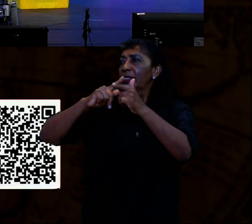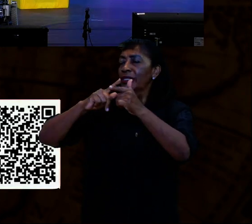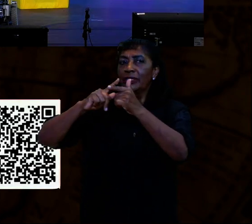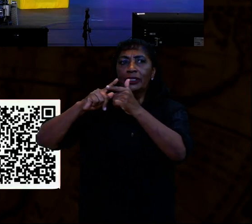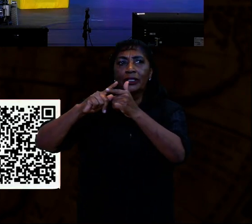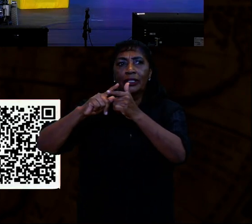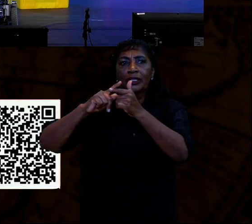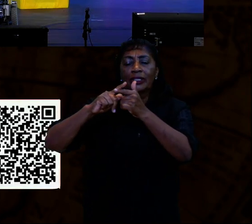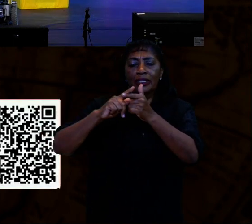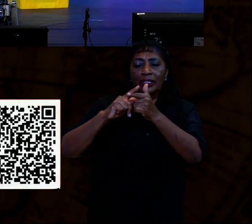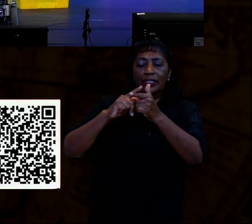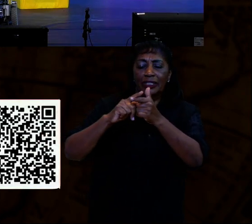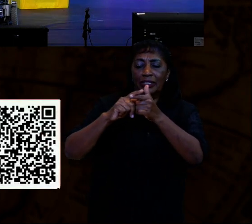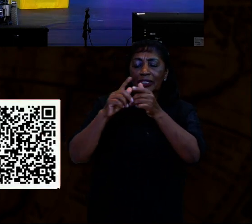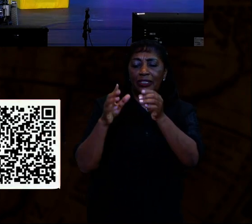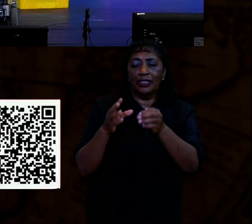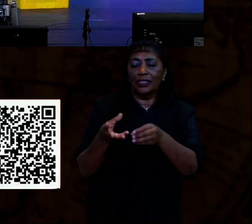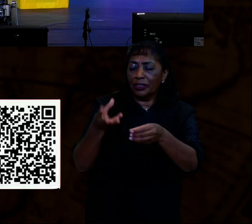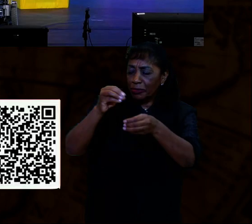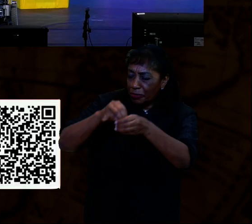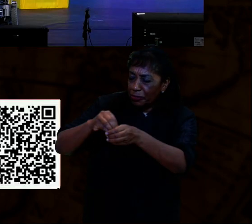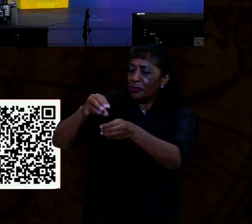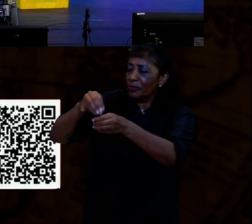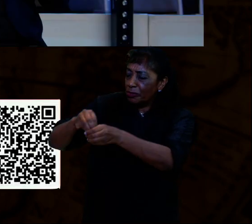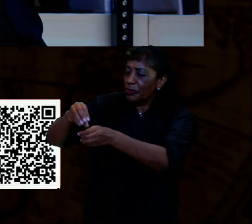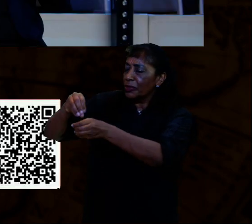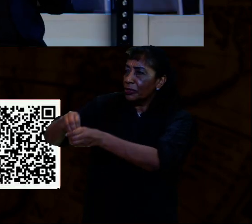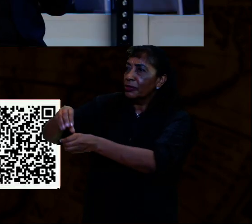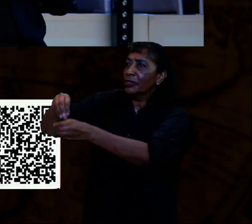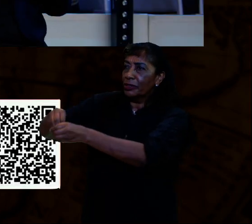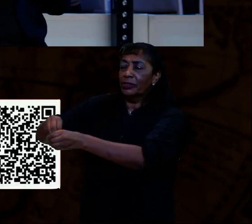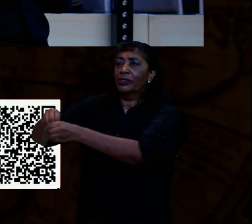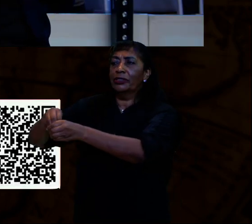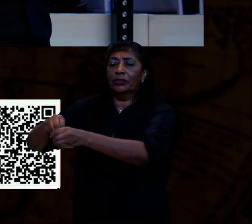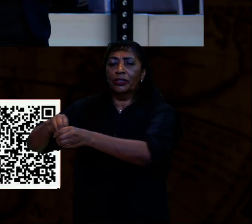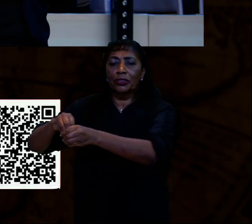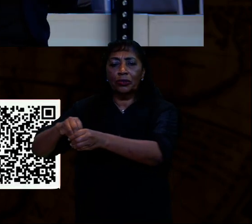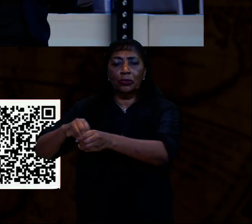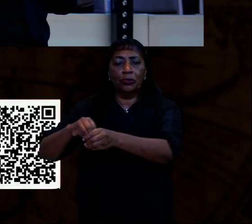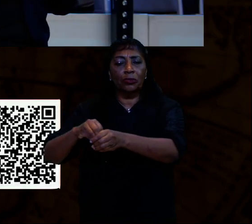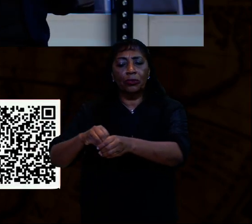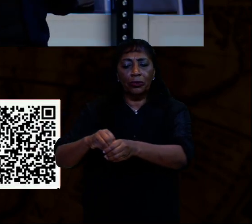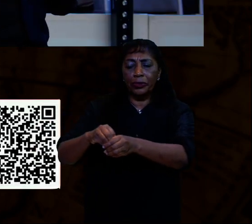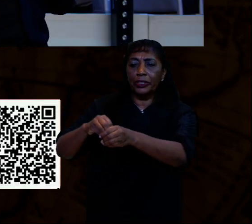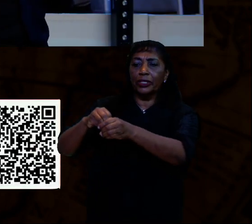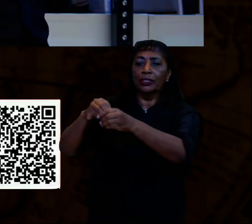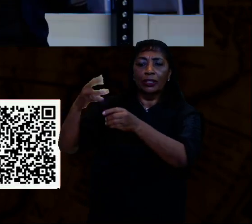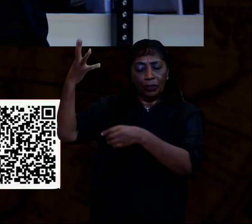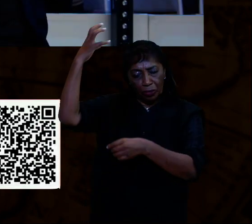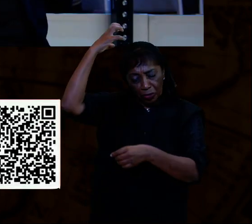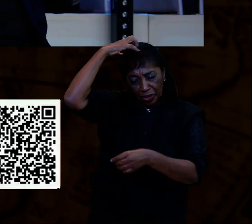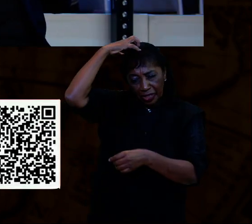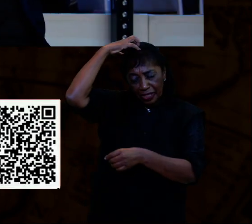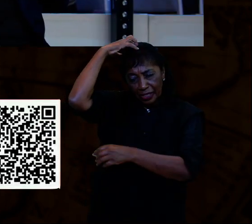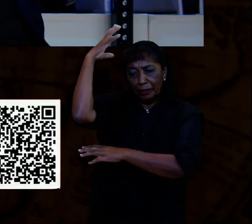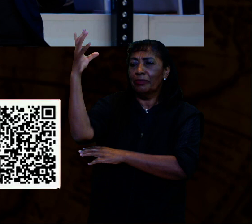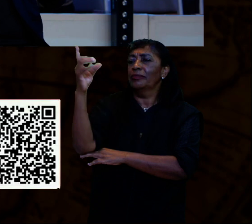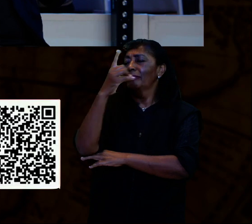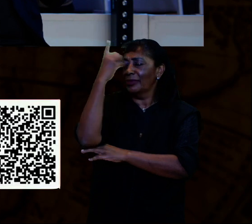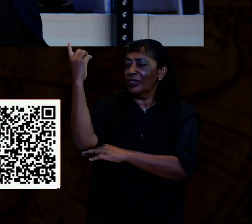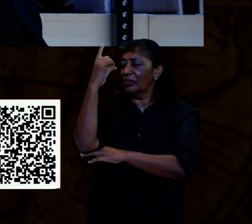as coisas para a construção do templo, e o rei Davi, ele olha aquela movimentação toda